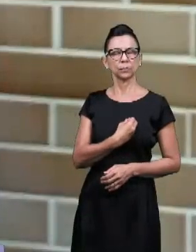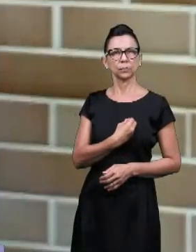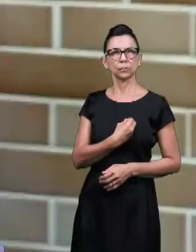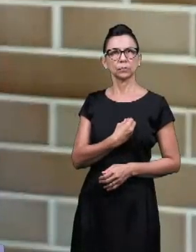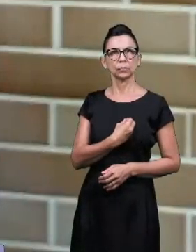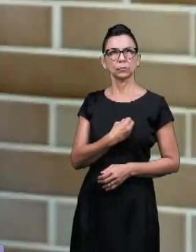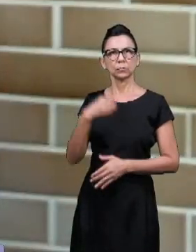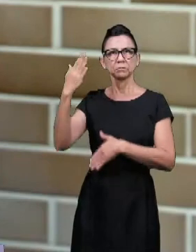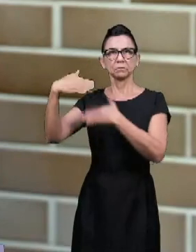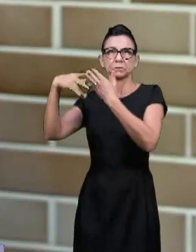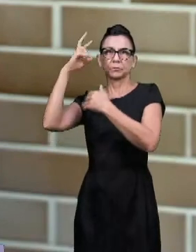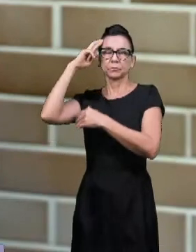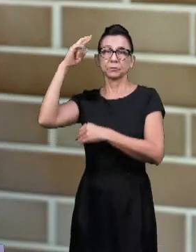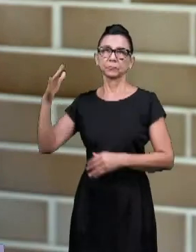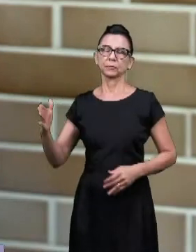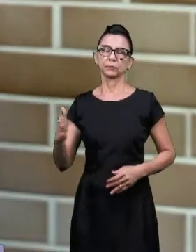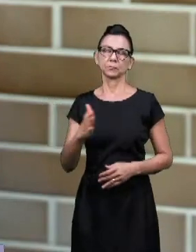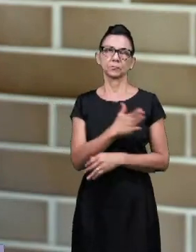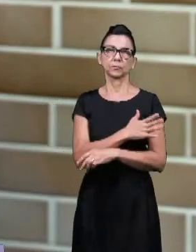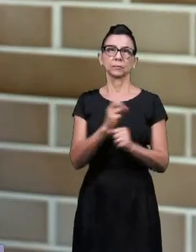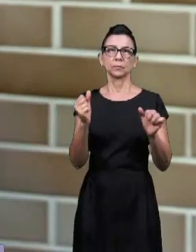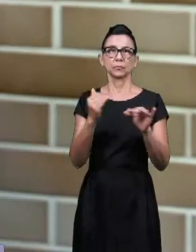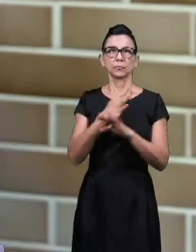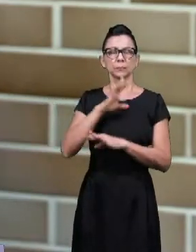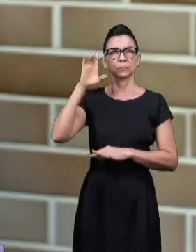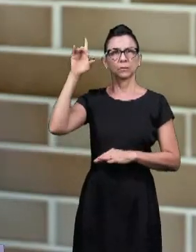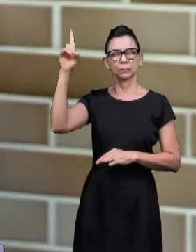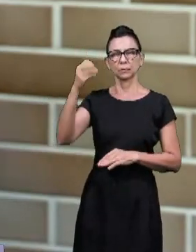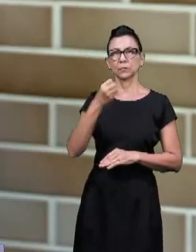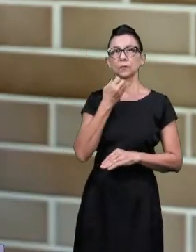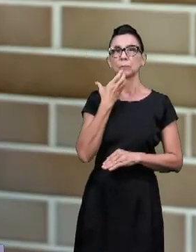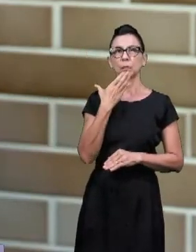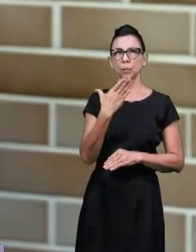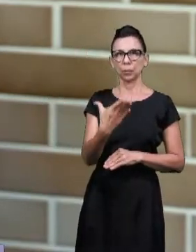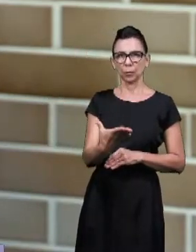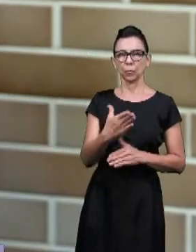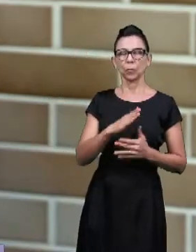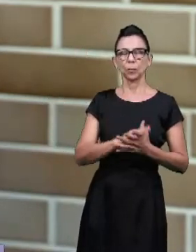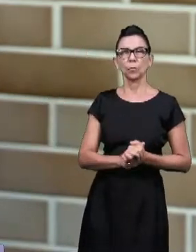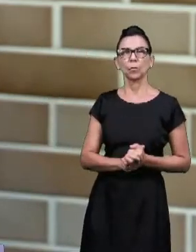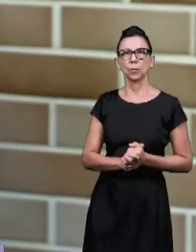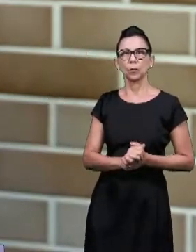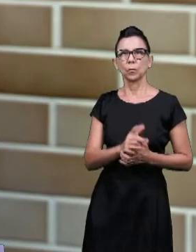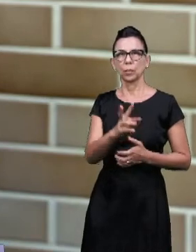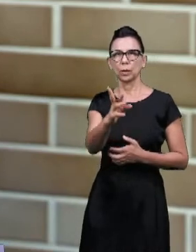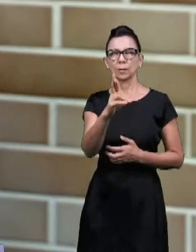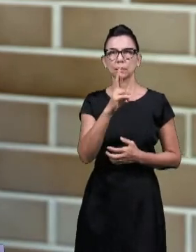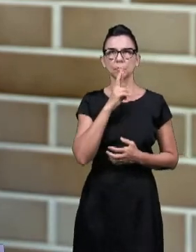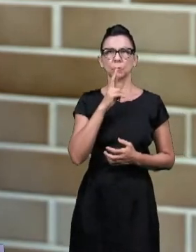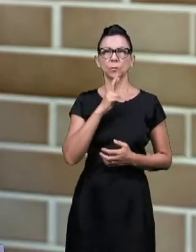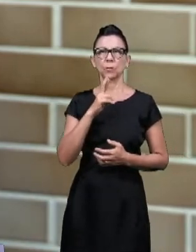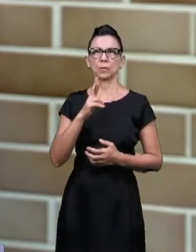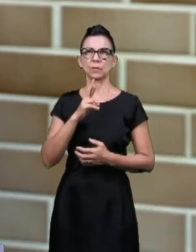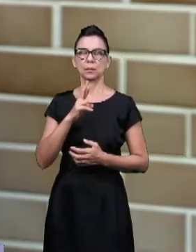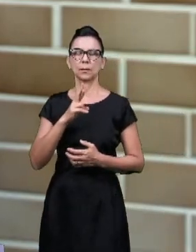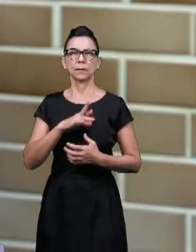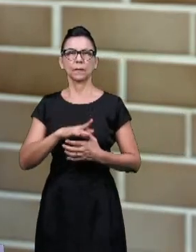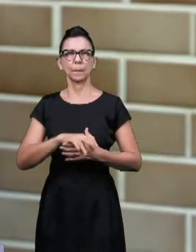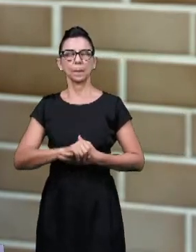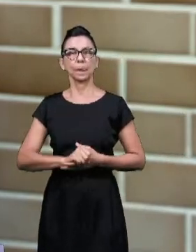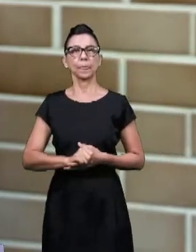Glória a Deus! Excelente a colocação feita pelas duas irmãs, porque a irmã Eliana colocou